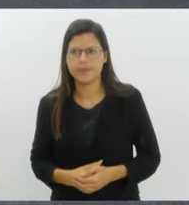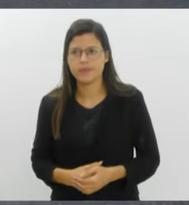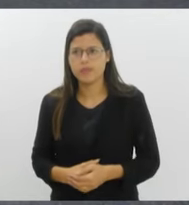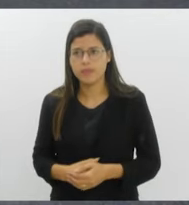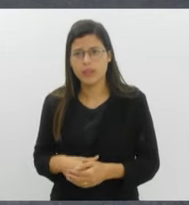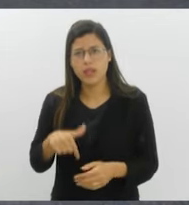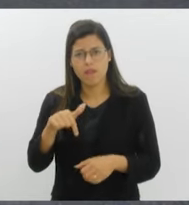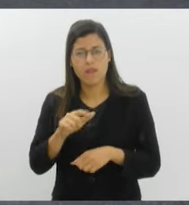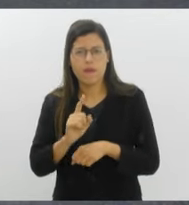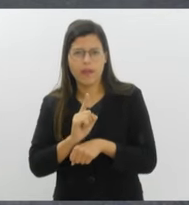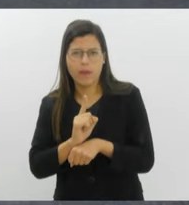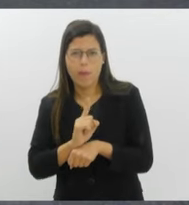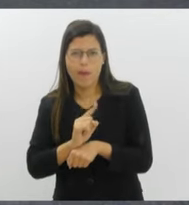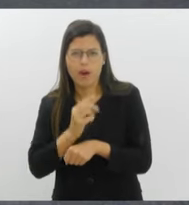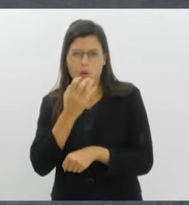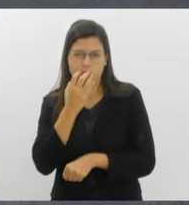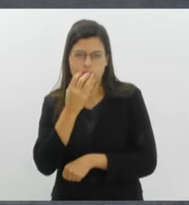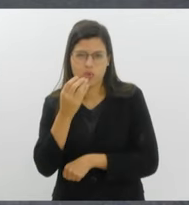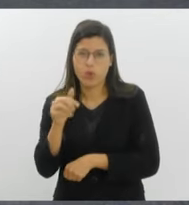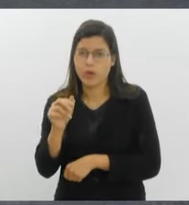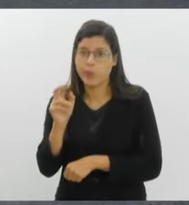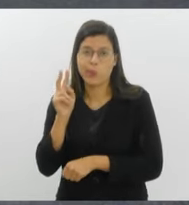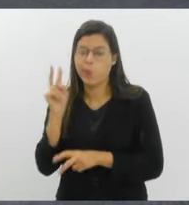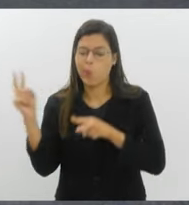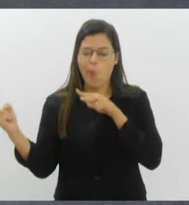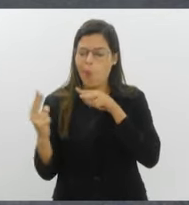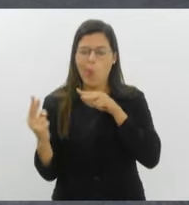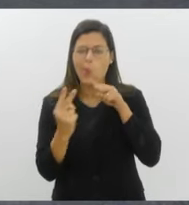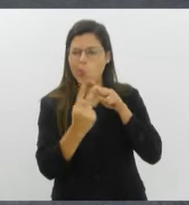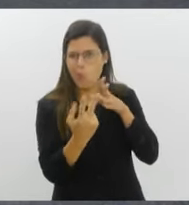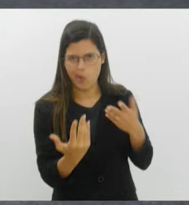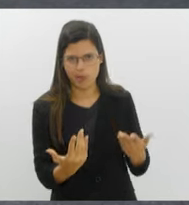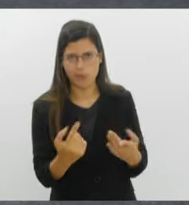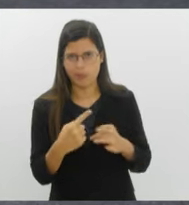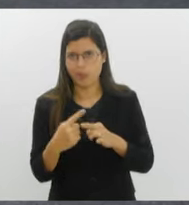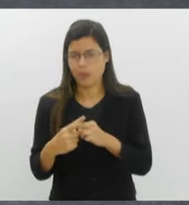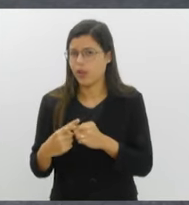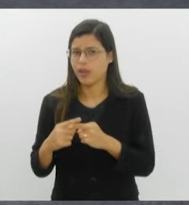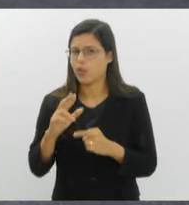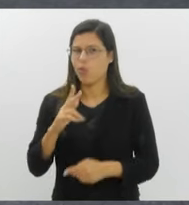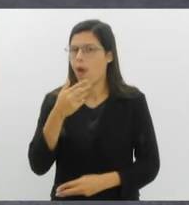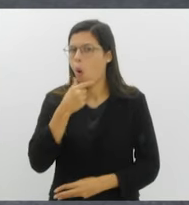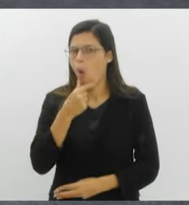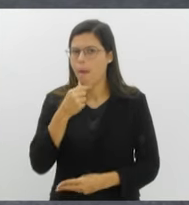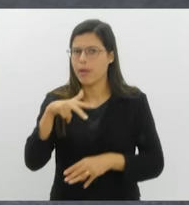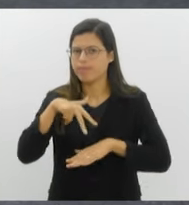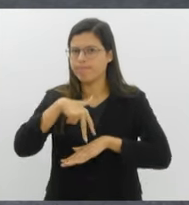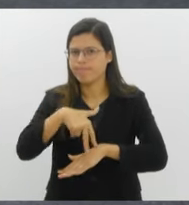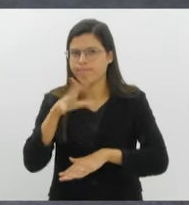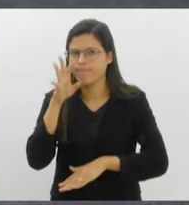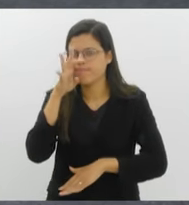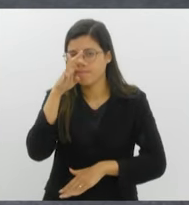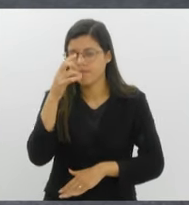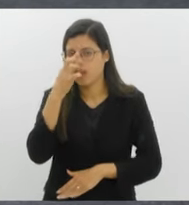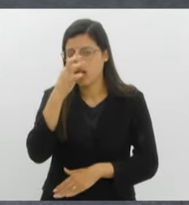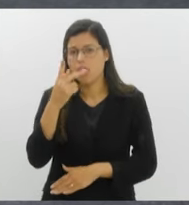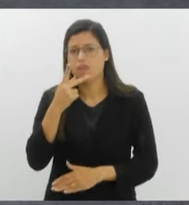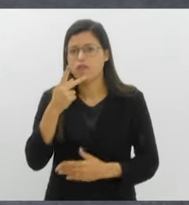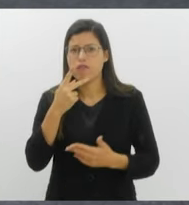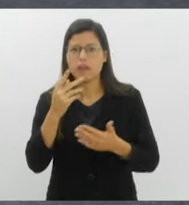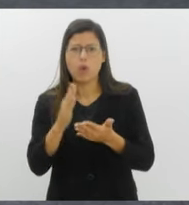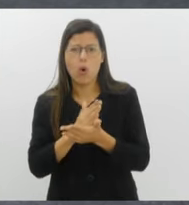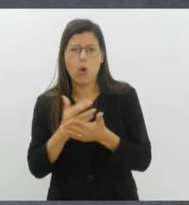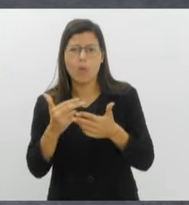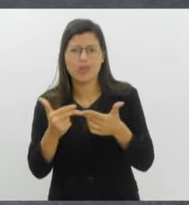cumprir tabela, sem olhar no olho, porque não é um homem para isso, falou meia dúzia de abobrinha, defendeu um programa